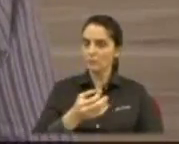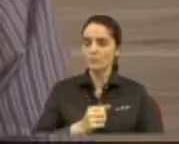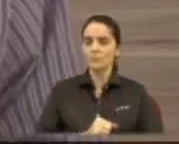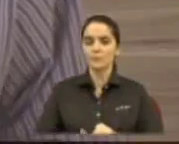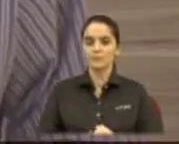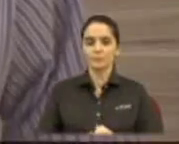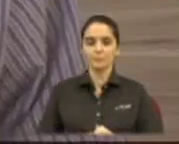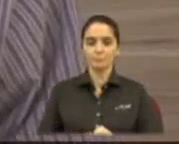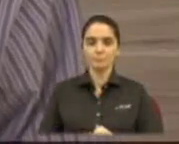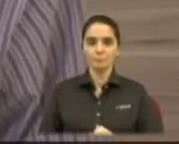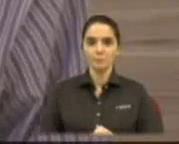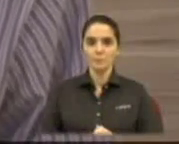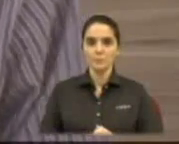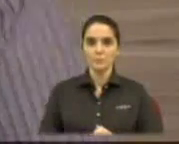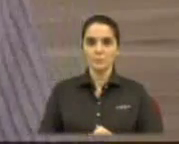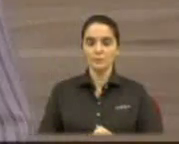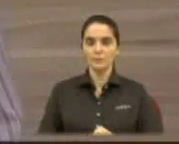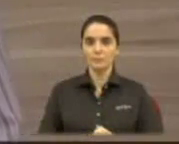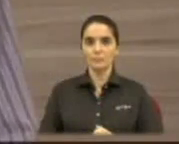Querem nos fazer que